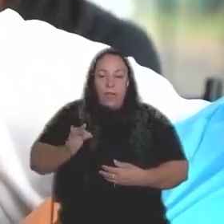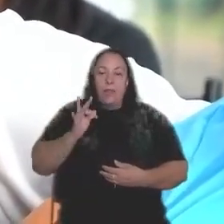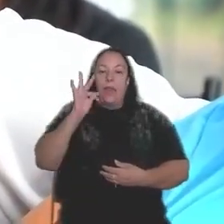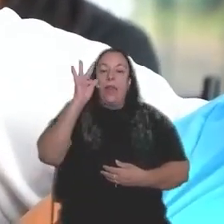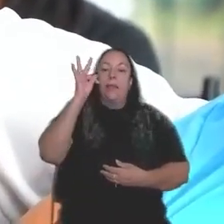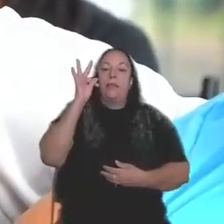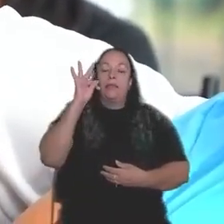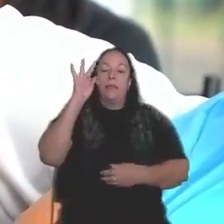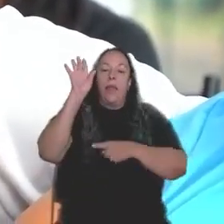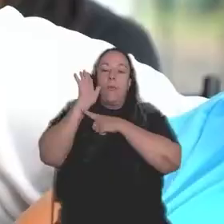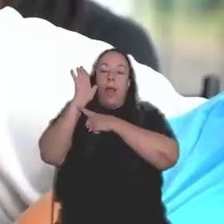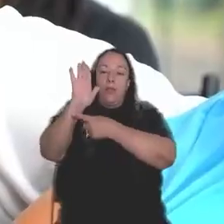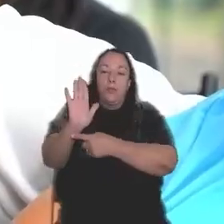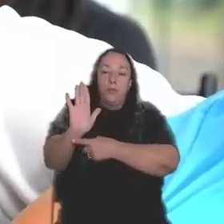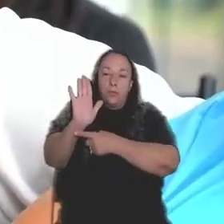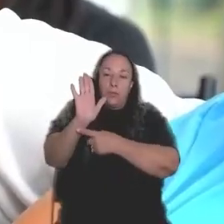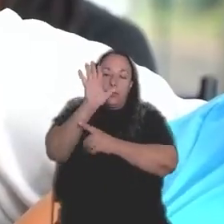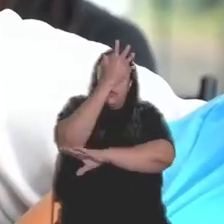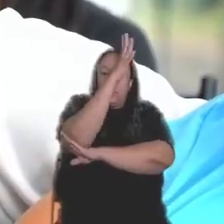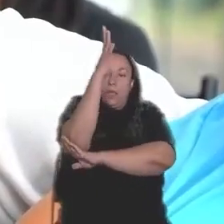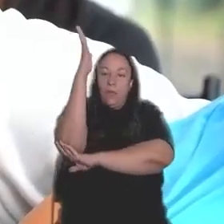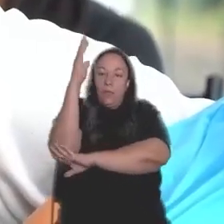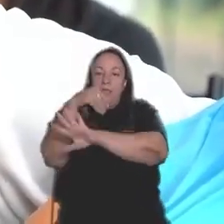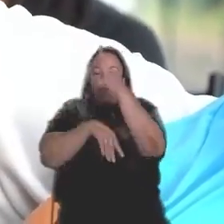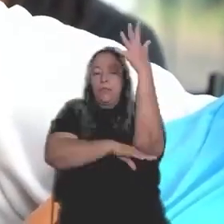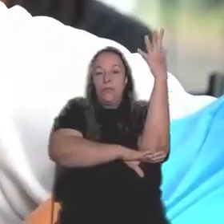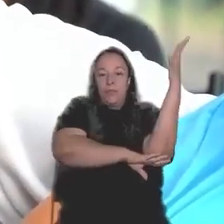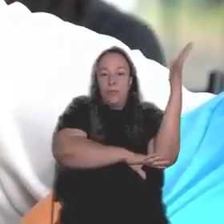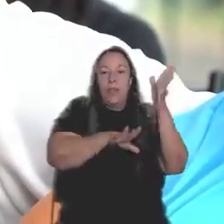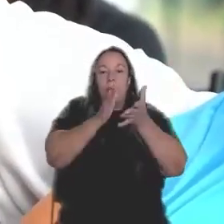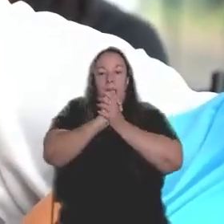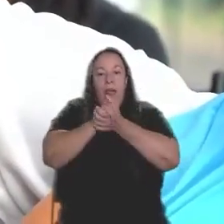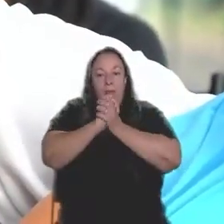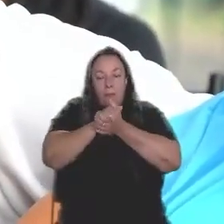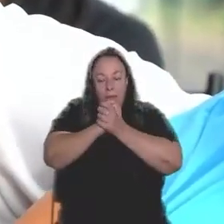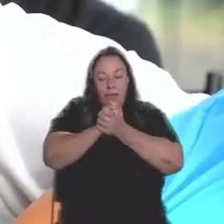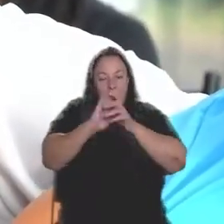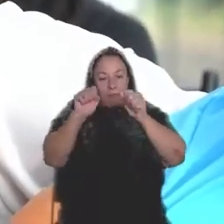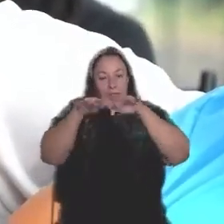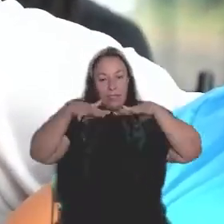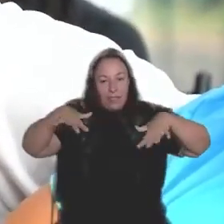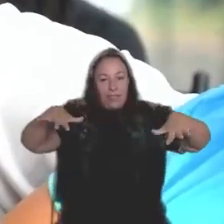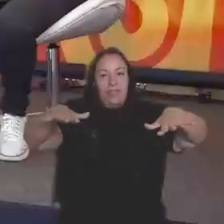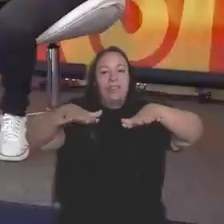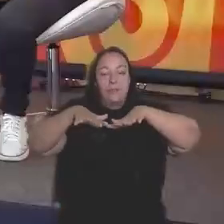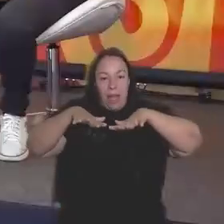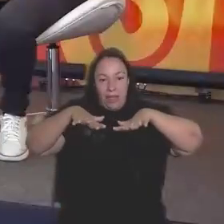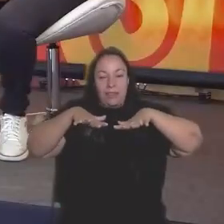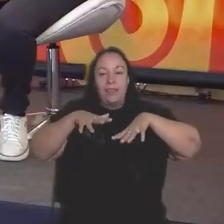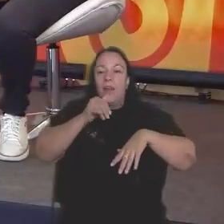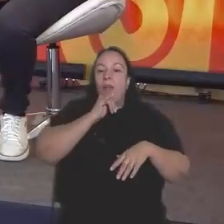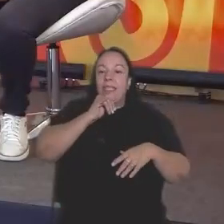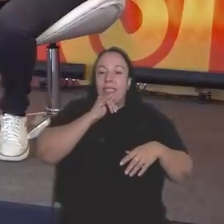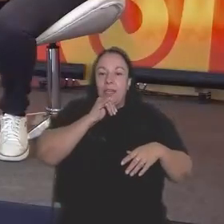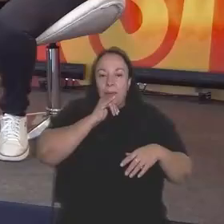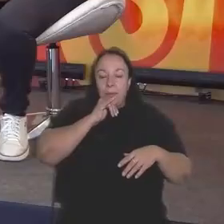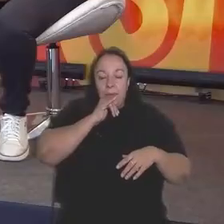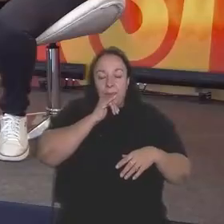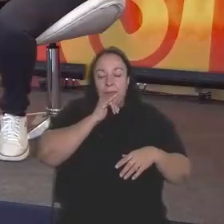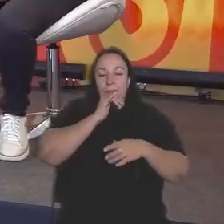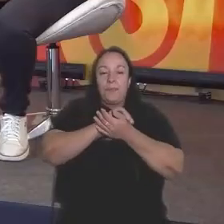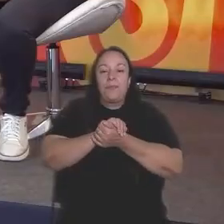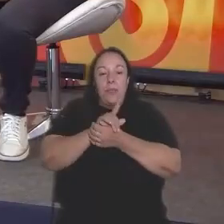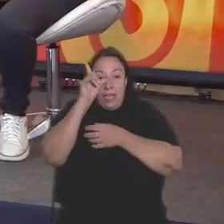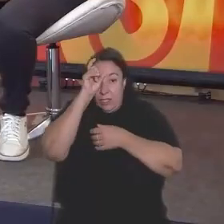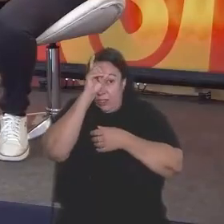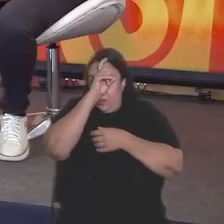para conseguir um apoio para ajudar na arborização dessa área aí. E parabéns por estar cuidando desse espaço. Né? Isso aí já é um baita do exemplo, porque